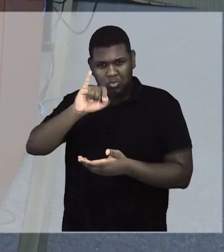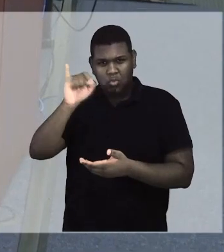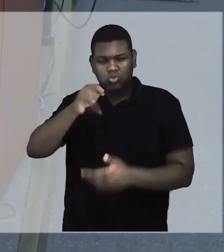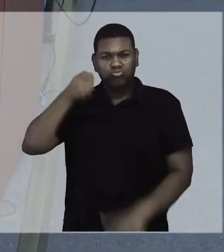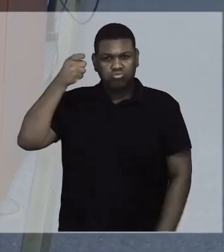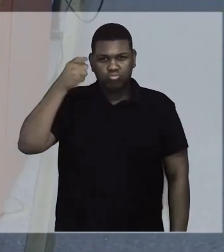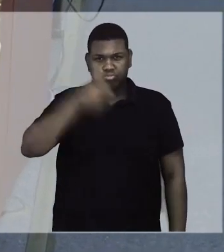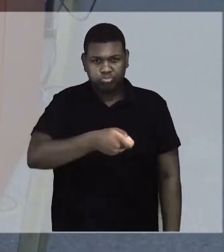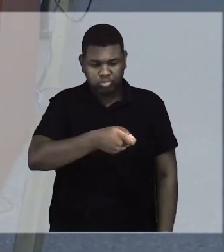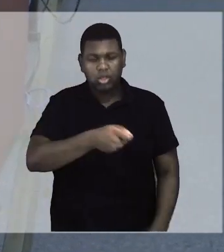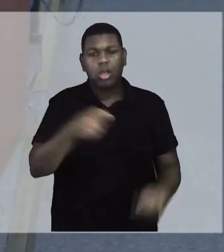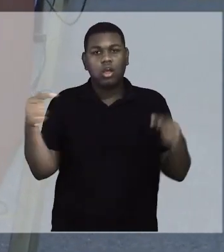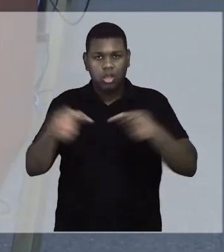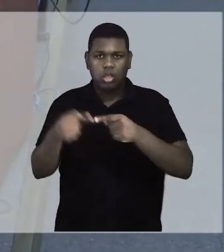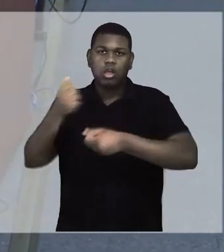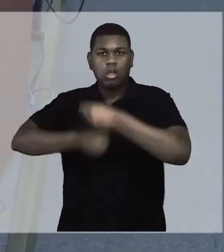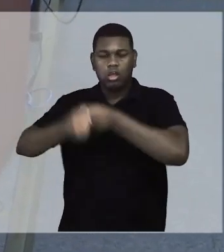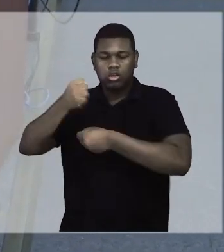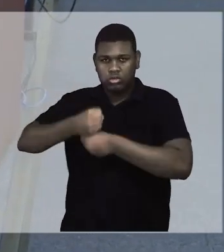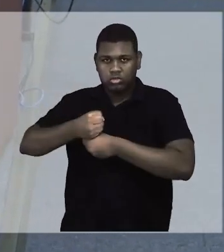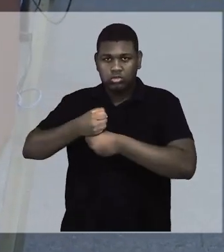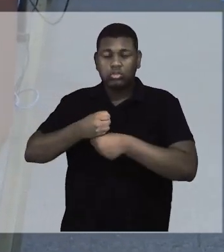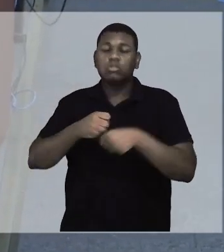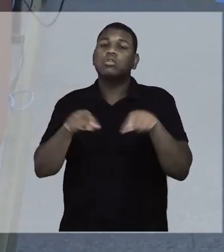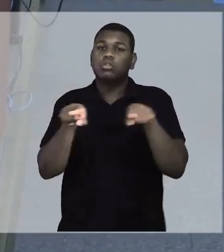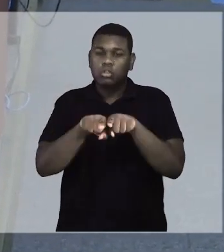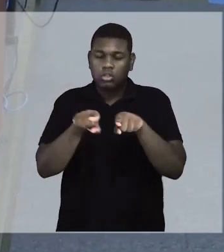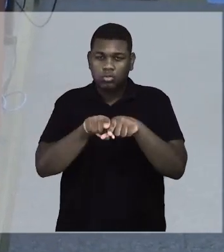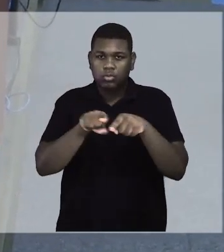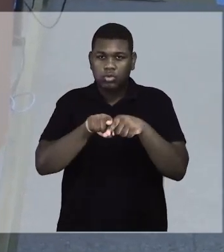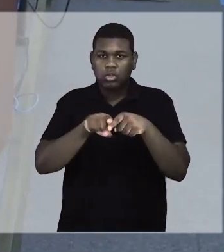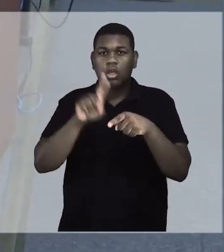com a constituição definitiva do crédito tributário.